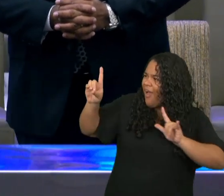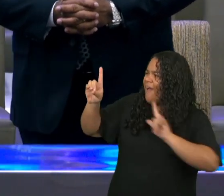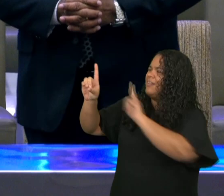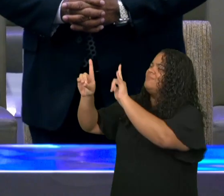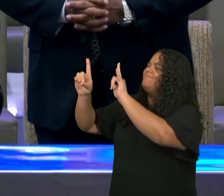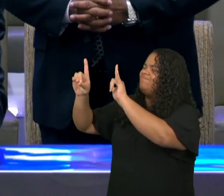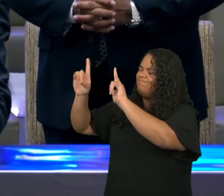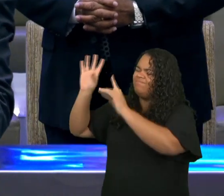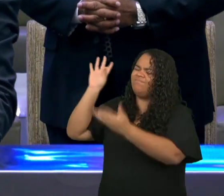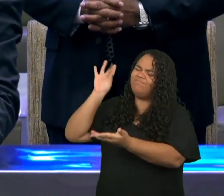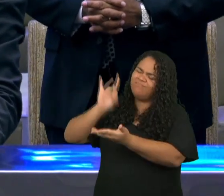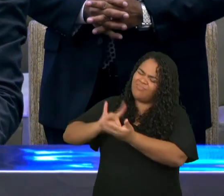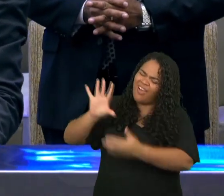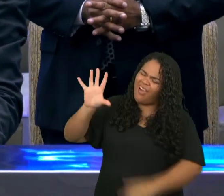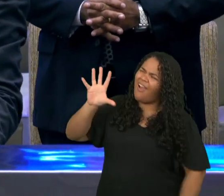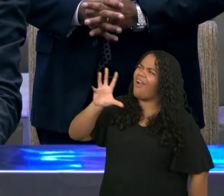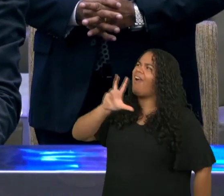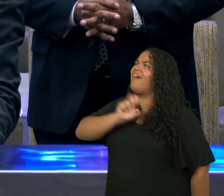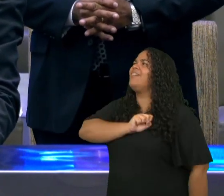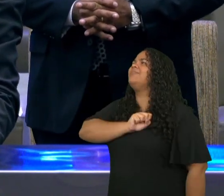Que me ame.